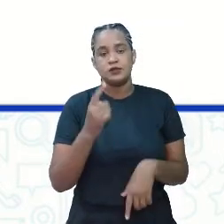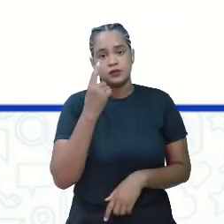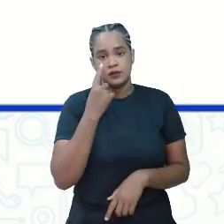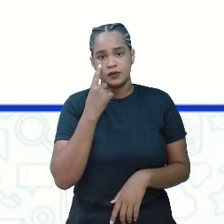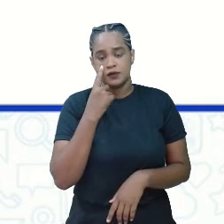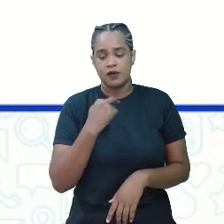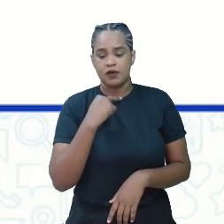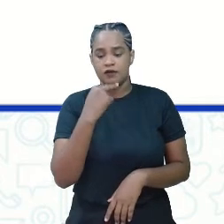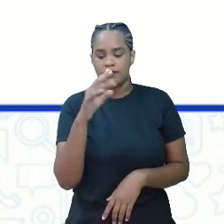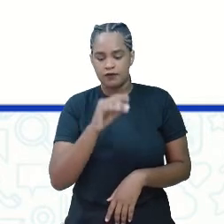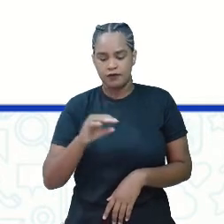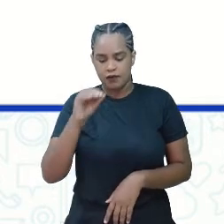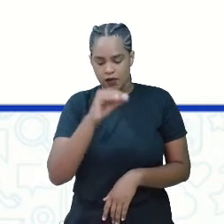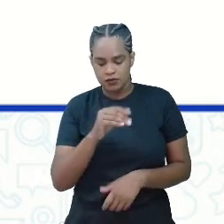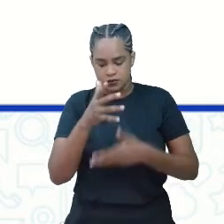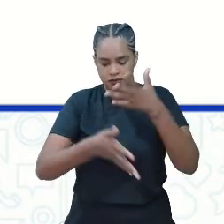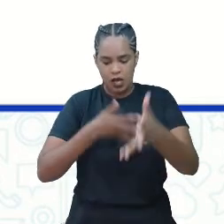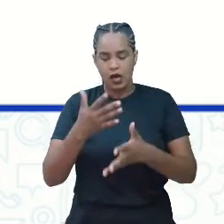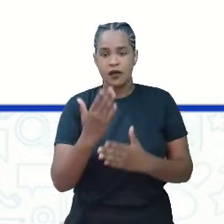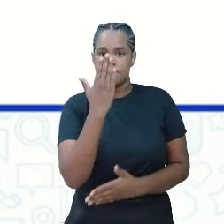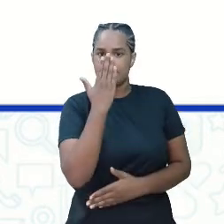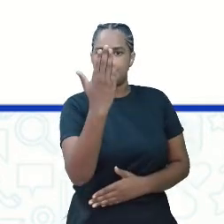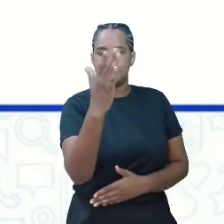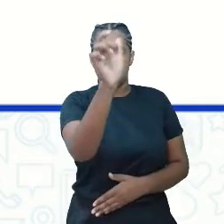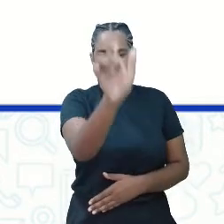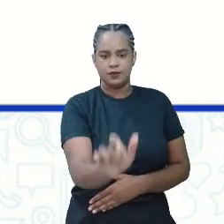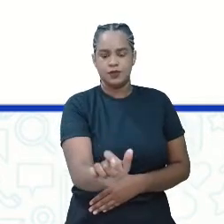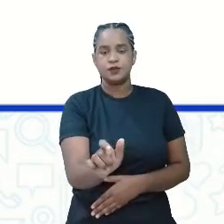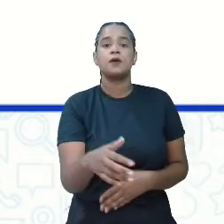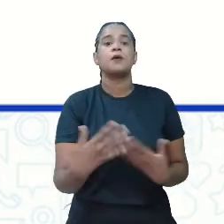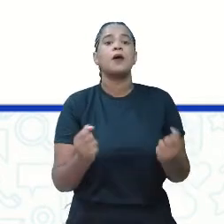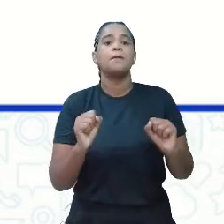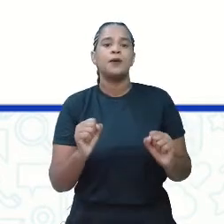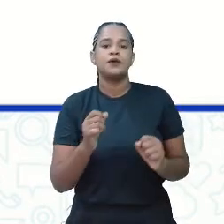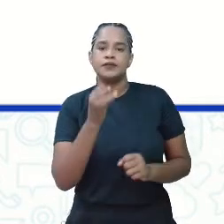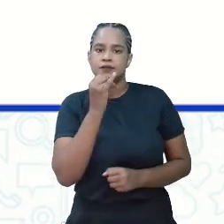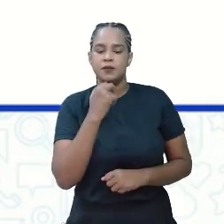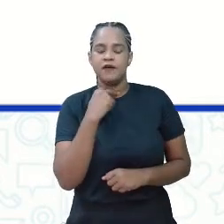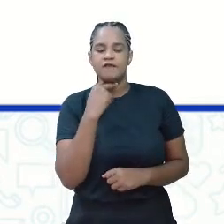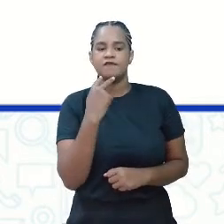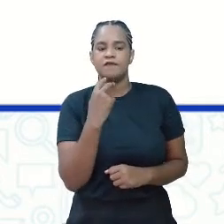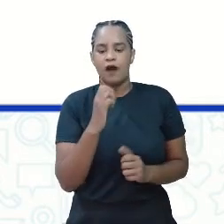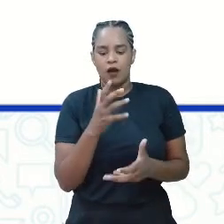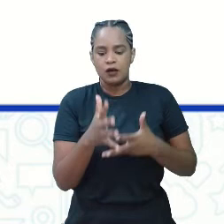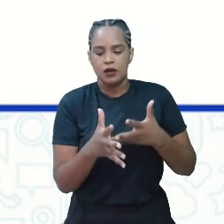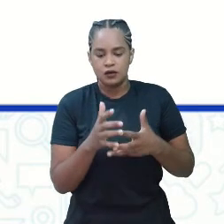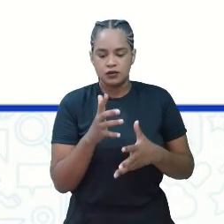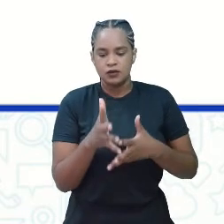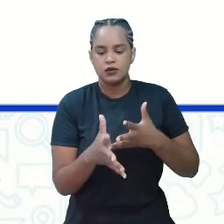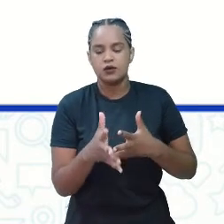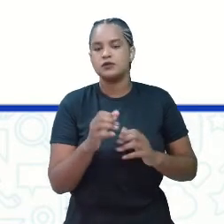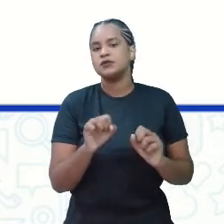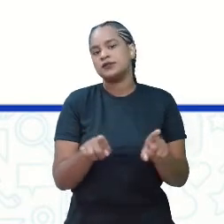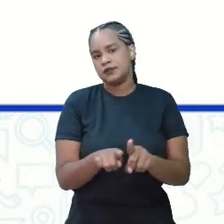a quem falamos. É normal que haja hesitação na voz,